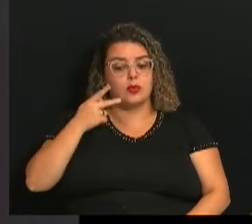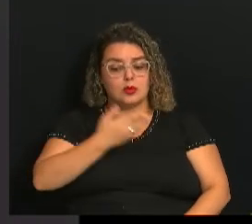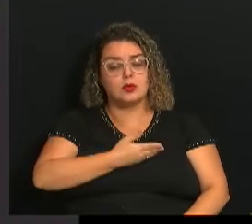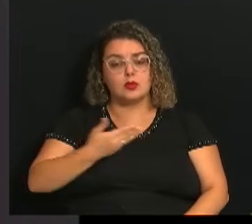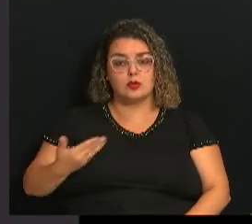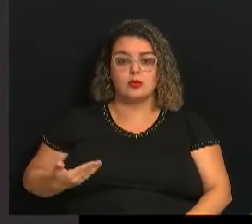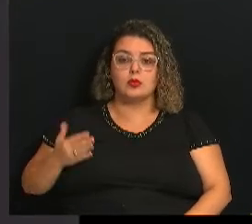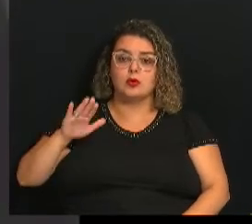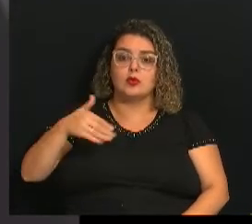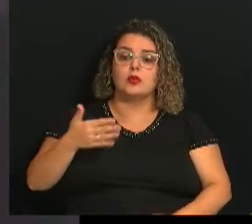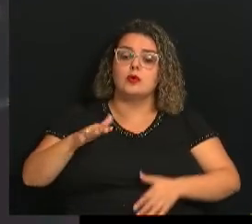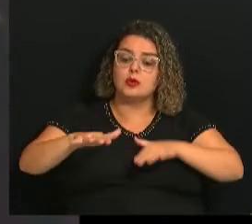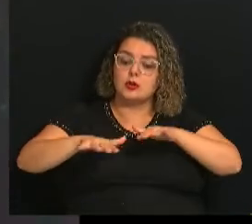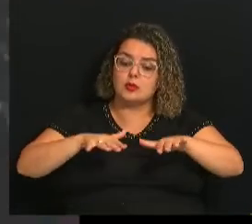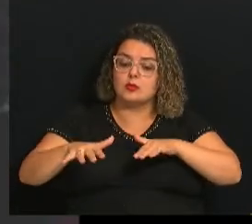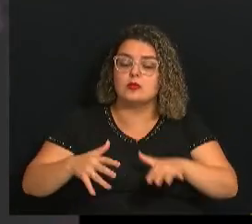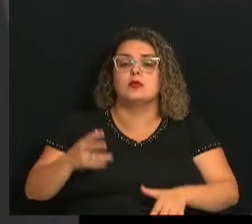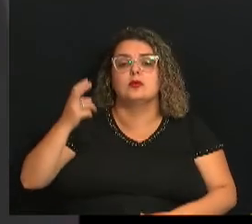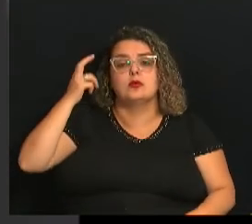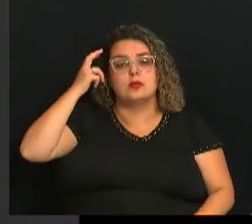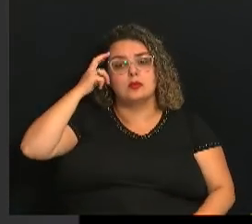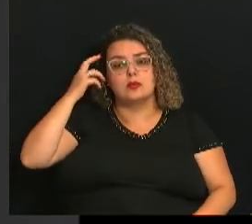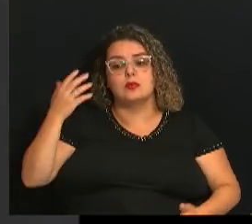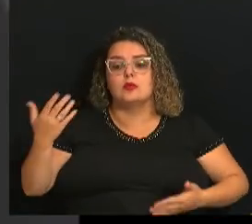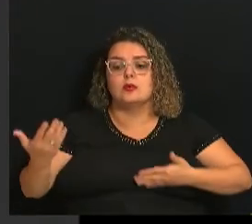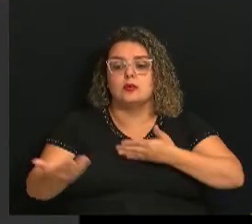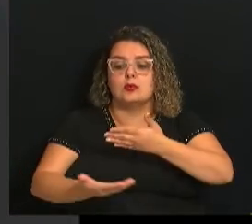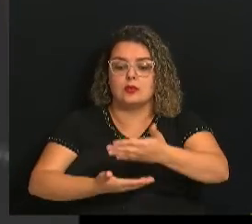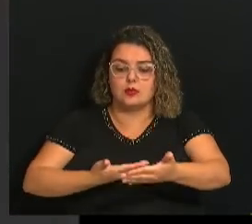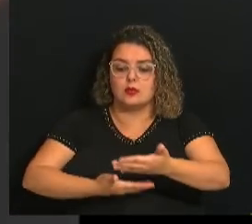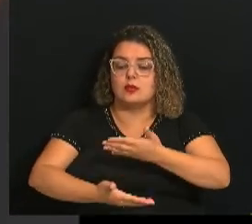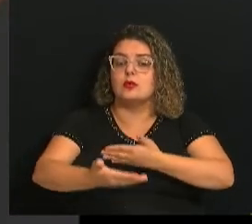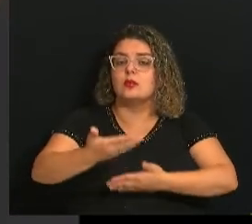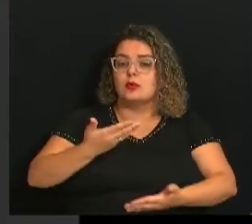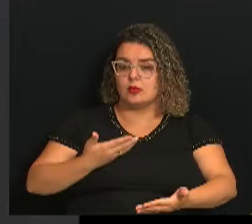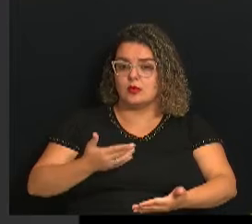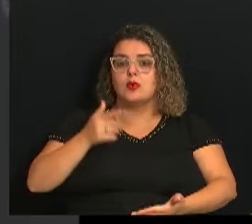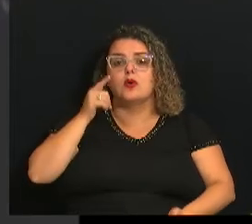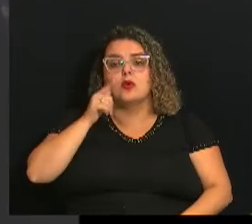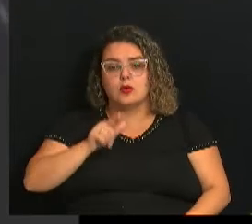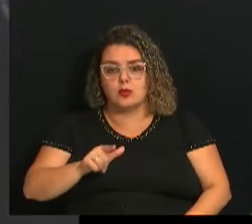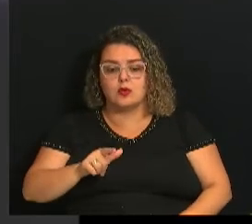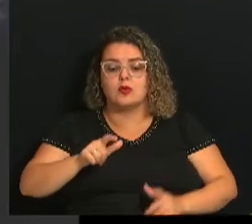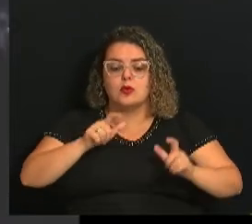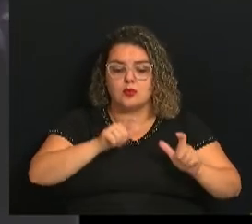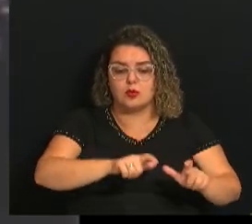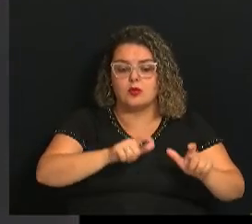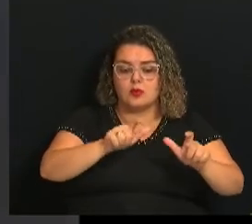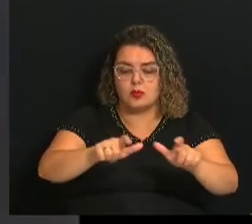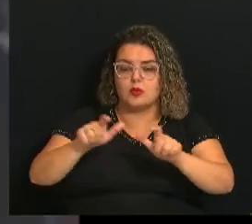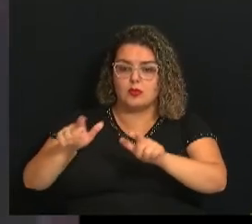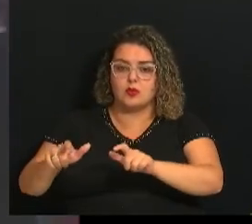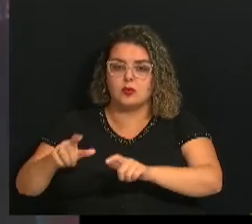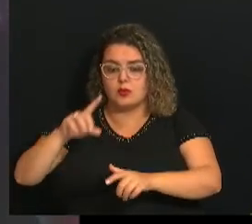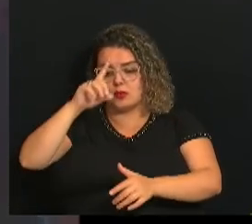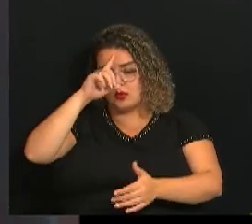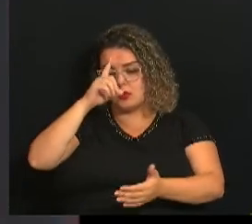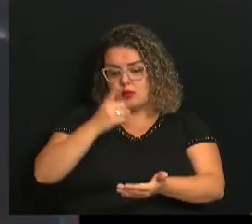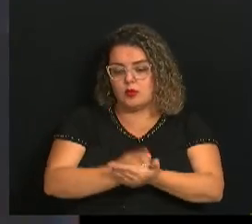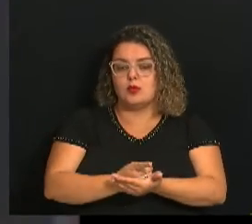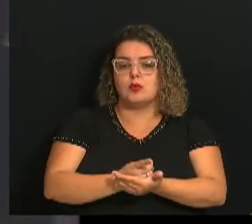esses movimentos culturais interagem e conseguem colocar nos postos de decisão os